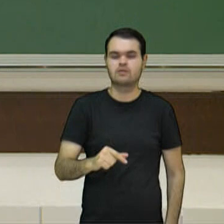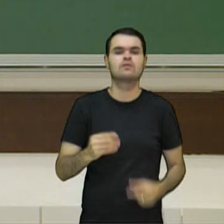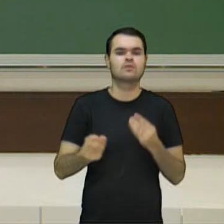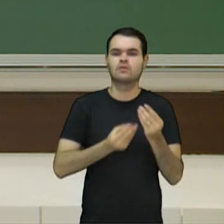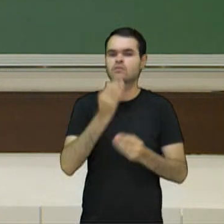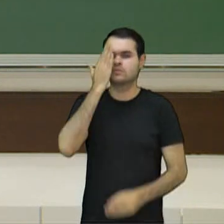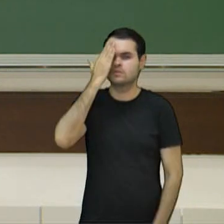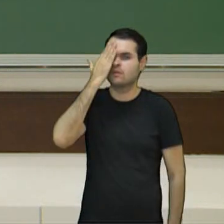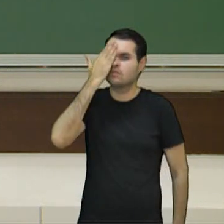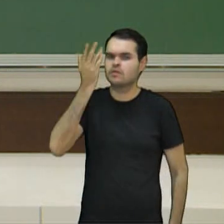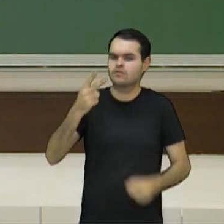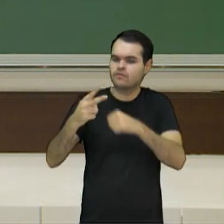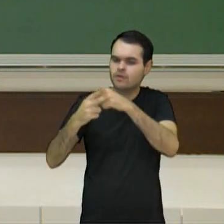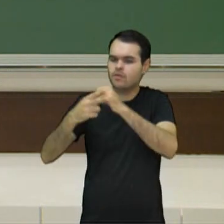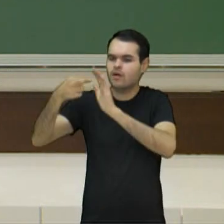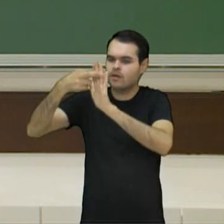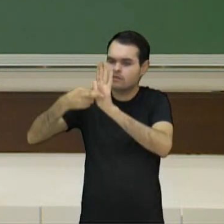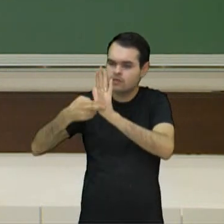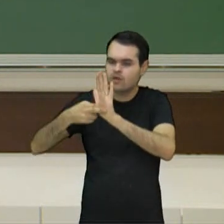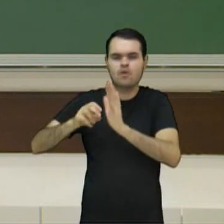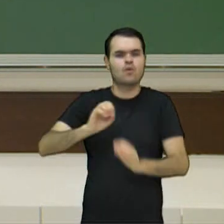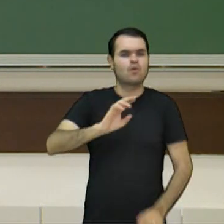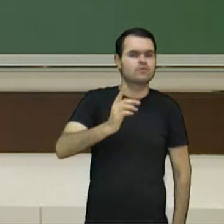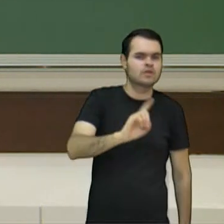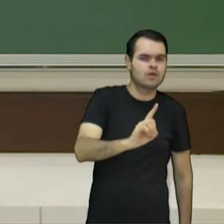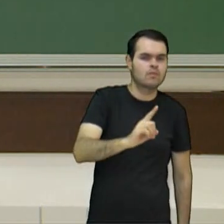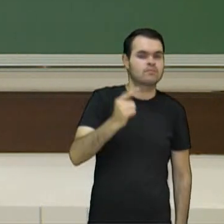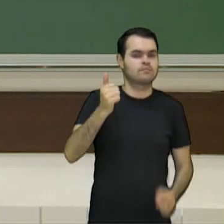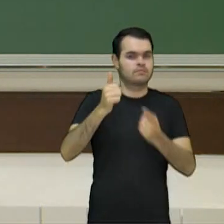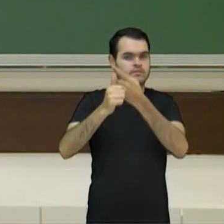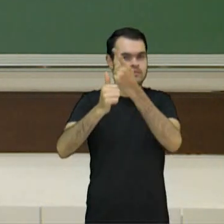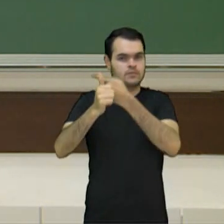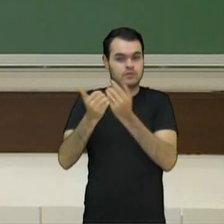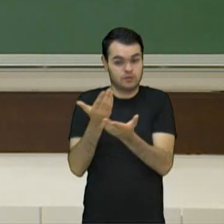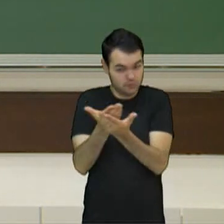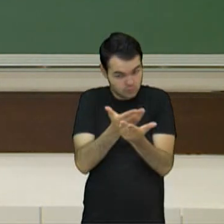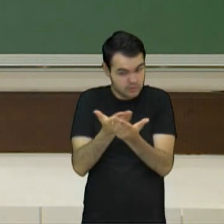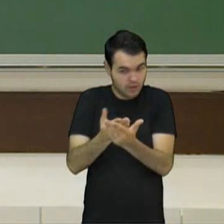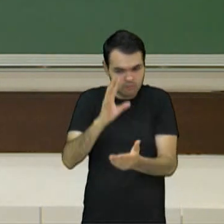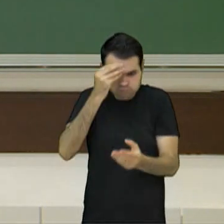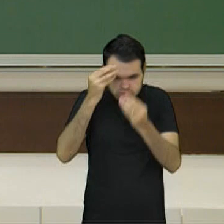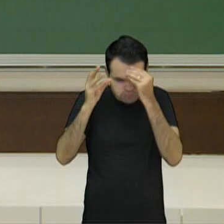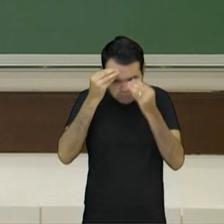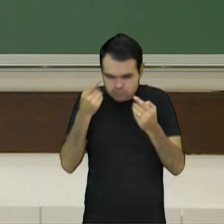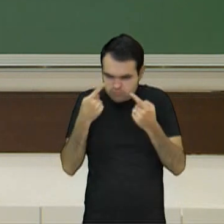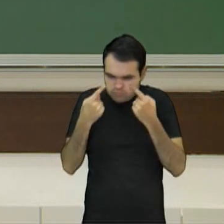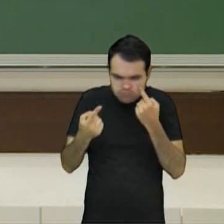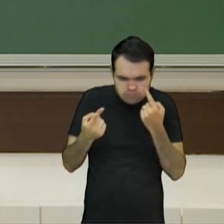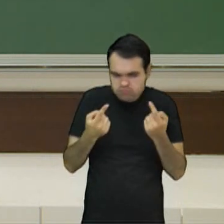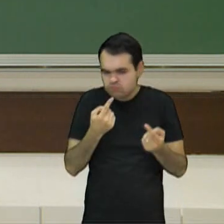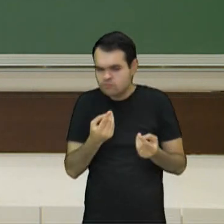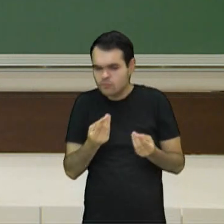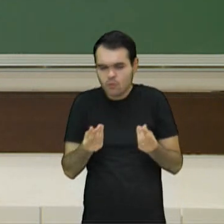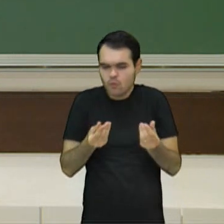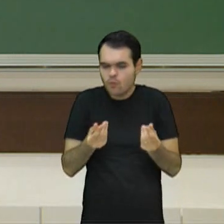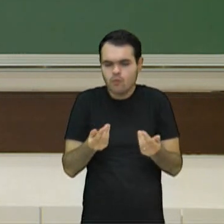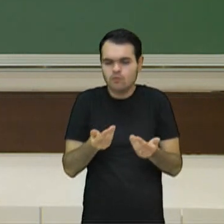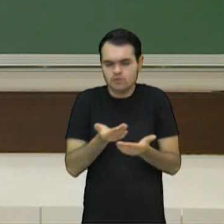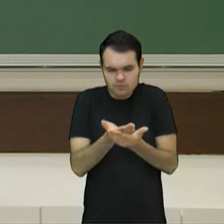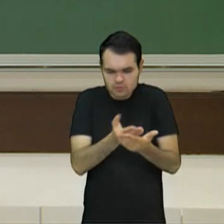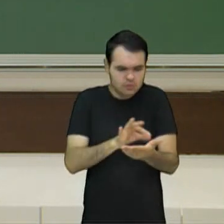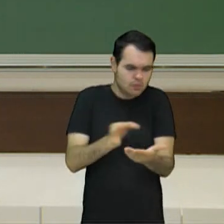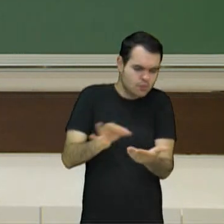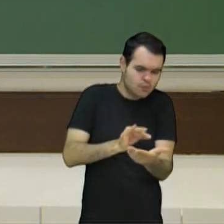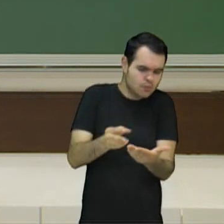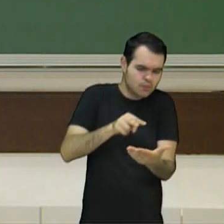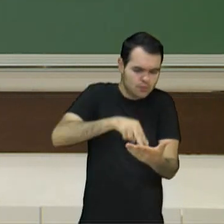saber se o verbo é regular ou não? Primeiro, estudar bastante, verificar, acompanhar o material sempre que vocês